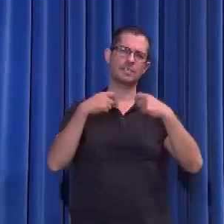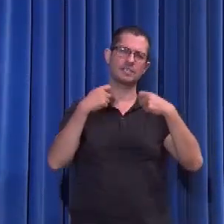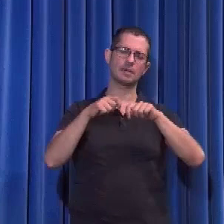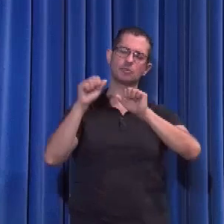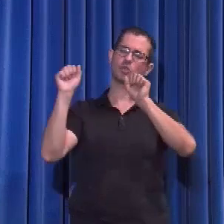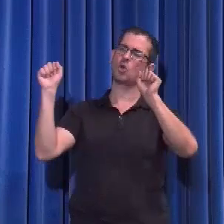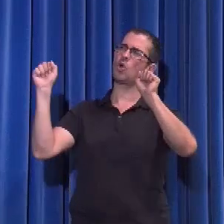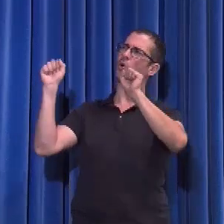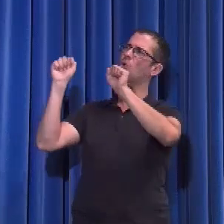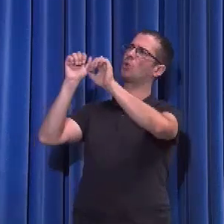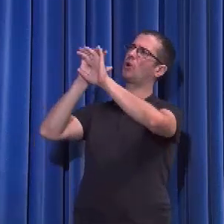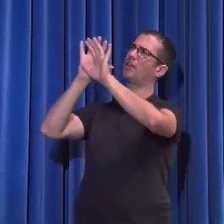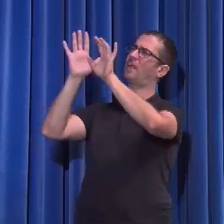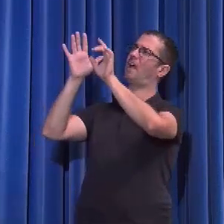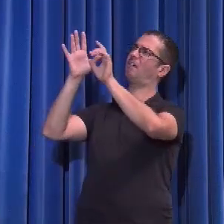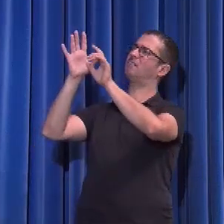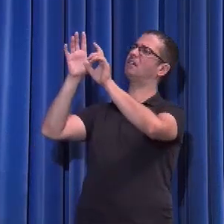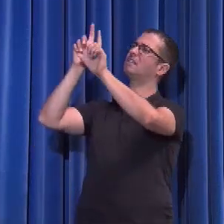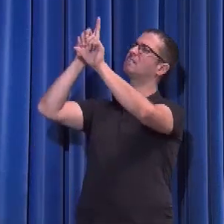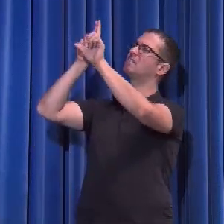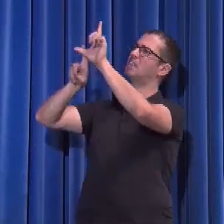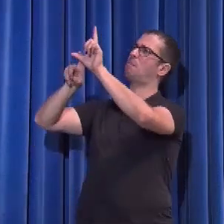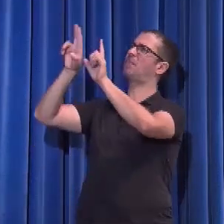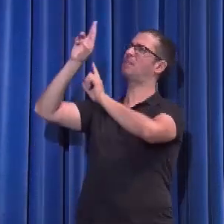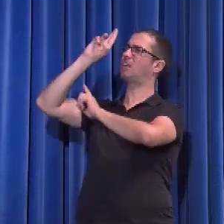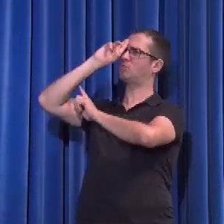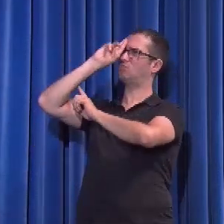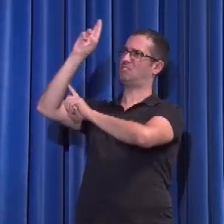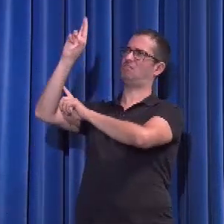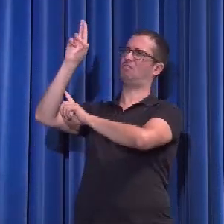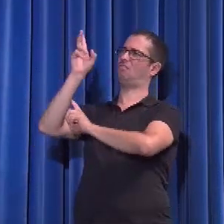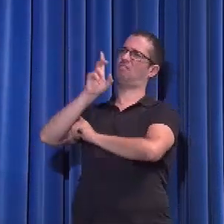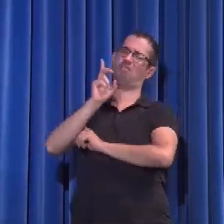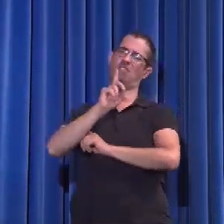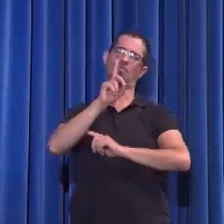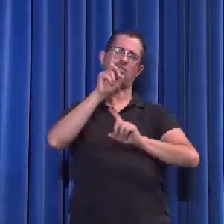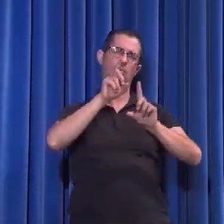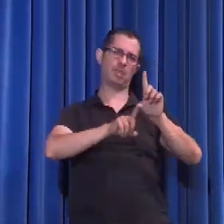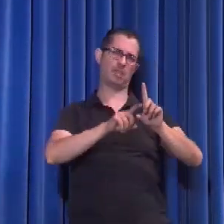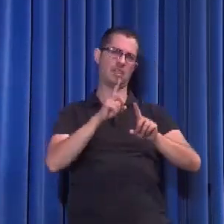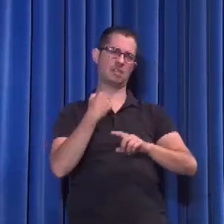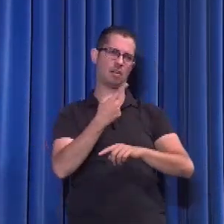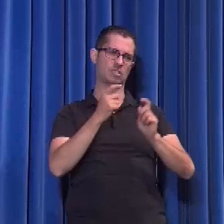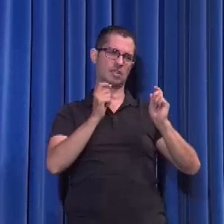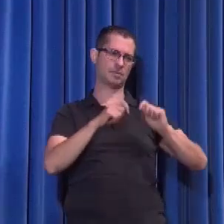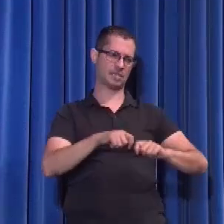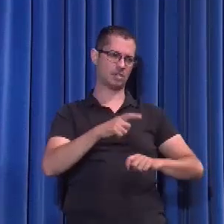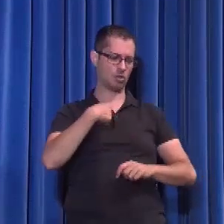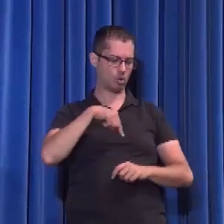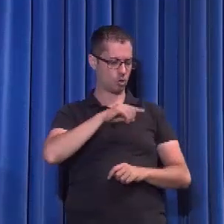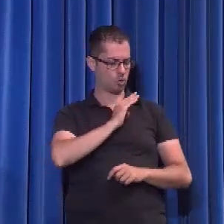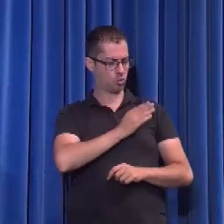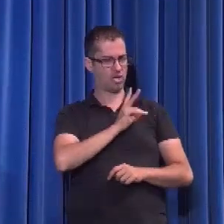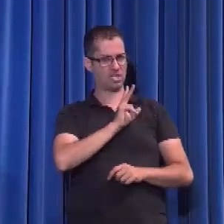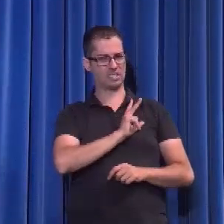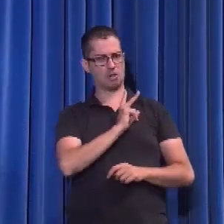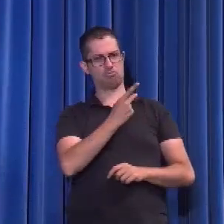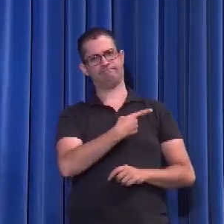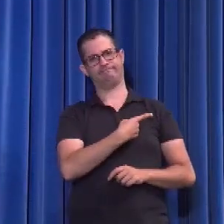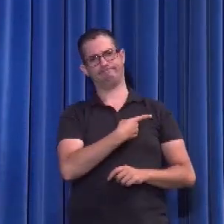gloriar-nos no Senhor e não em nossa capacidade. Ele diz que é enganoso o nosso coração,